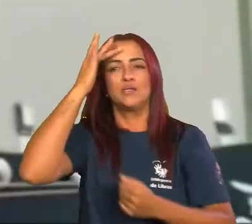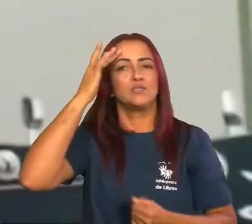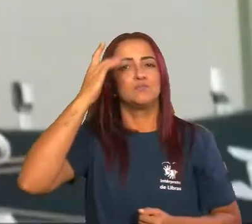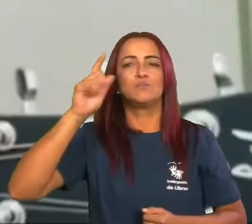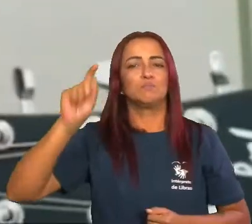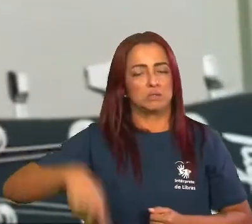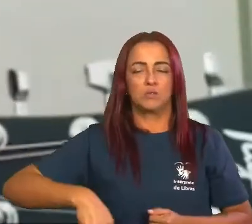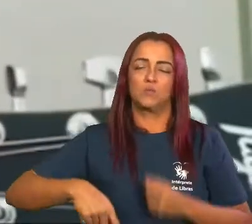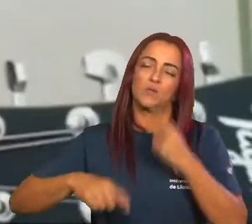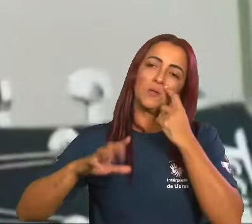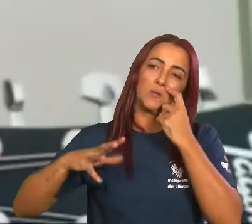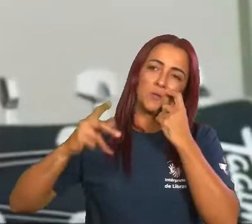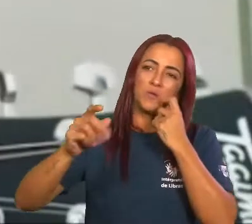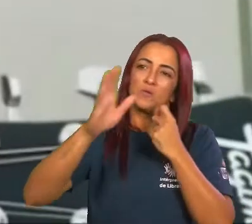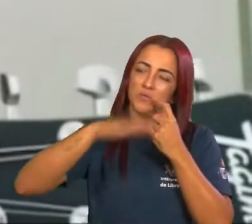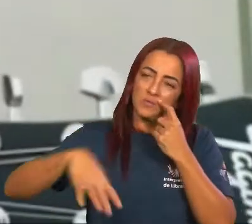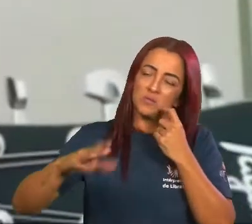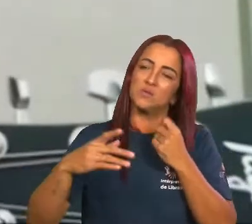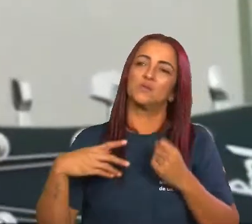pessoas, todos irmãos.